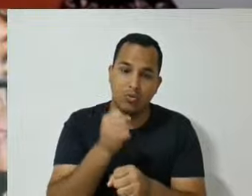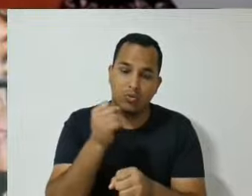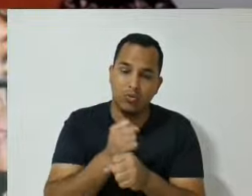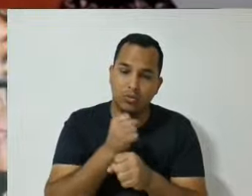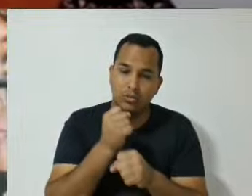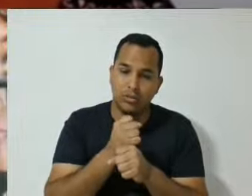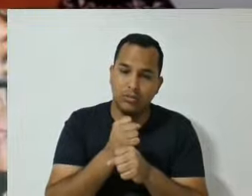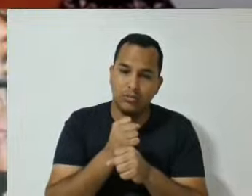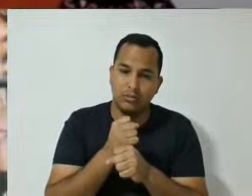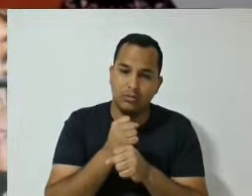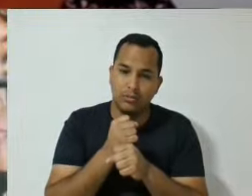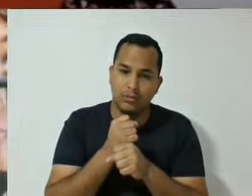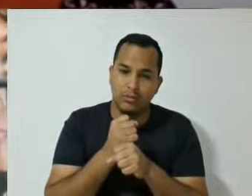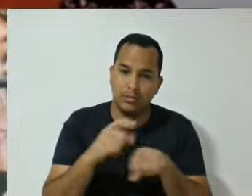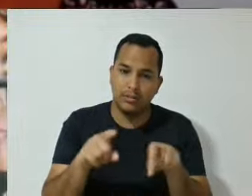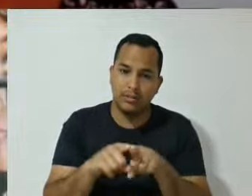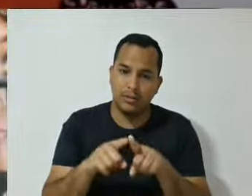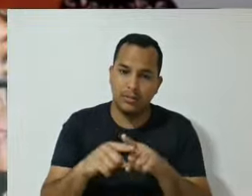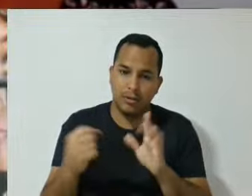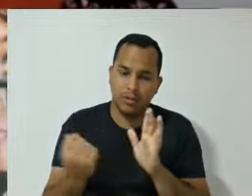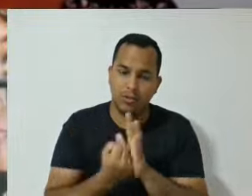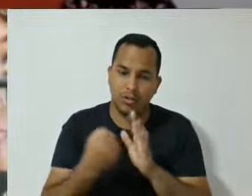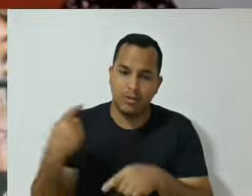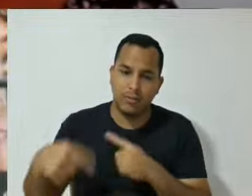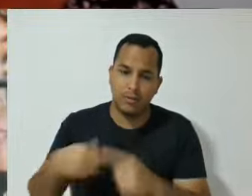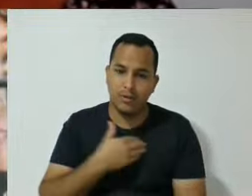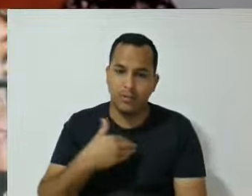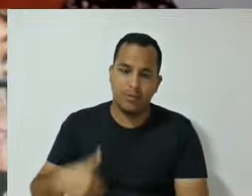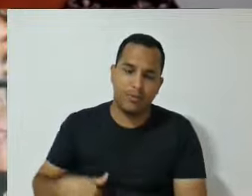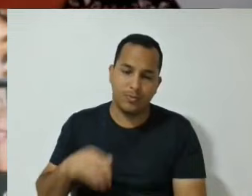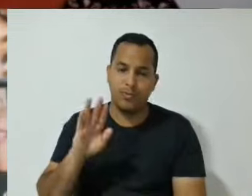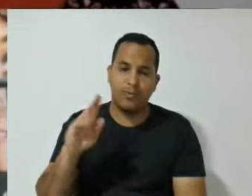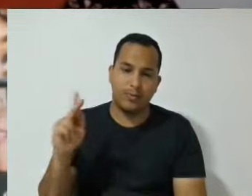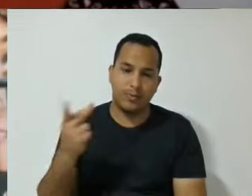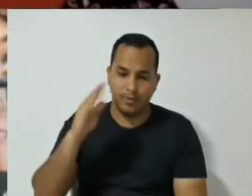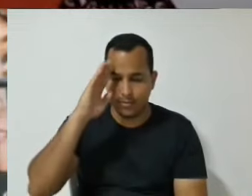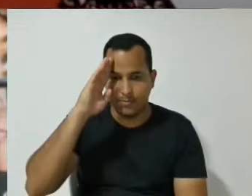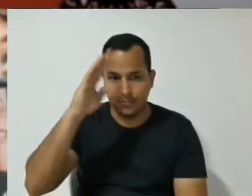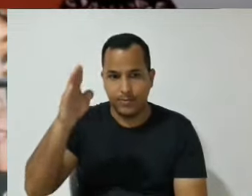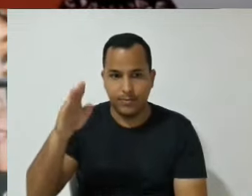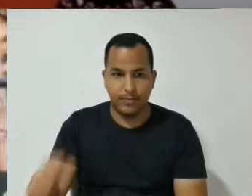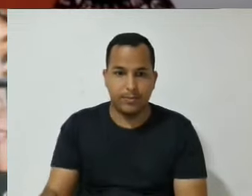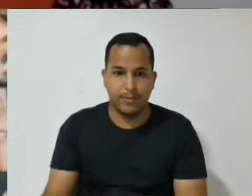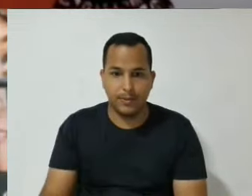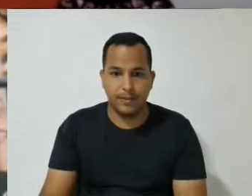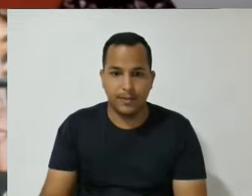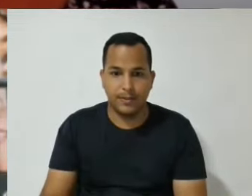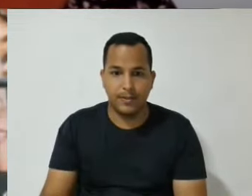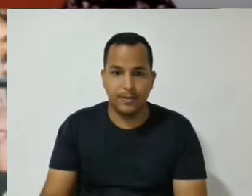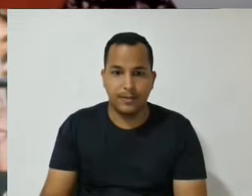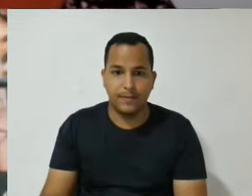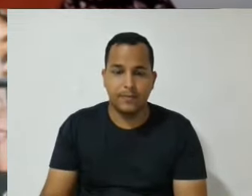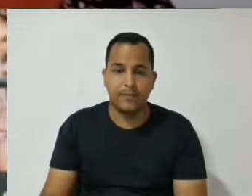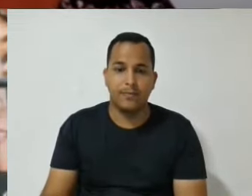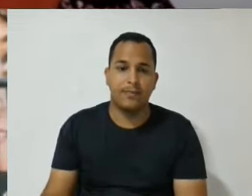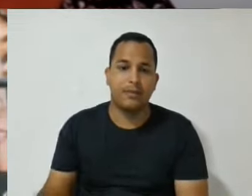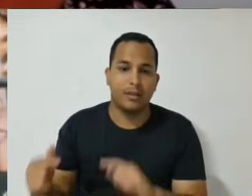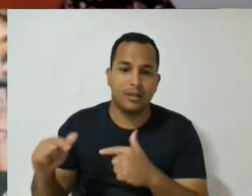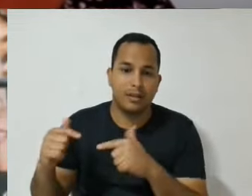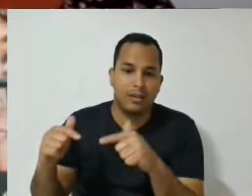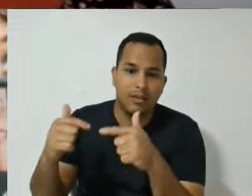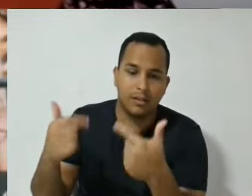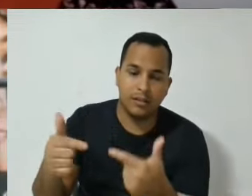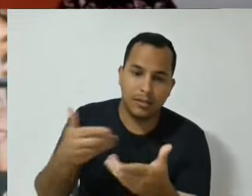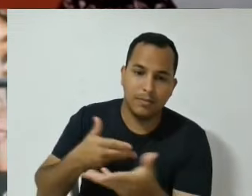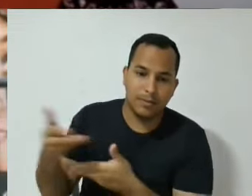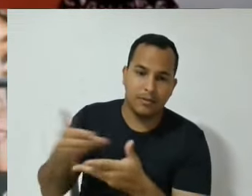e consolidação da política pública de Belo Horizonte, principalmente, a questão da reivindicação dos centros culturais via orçamento